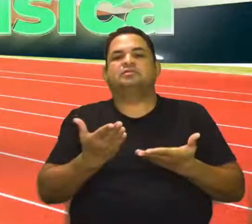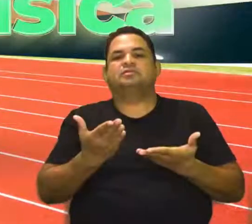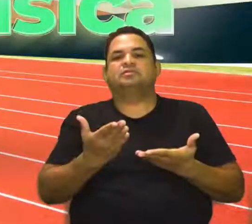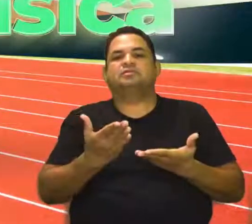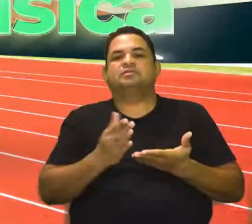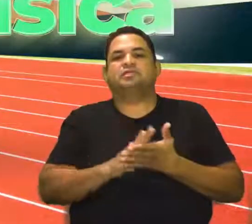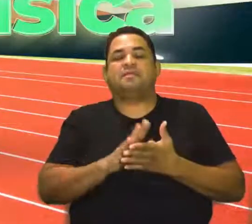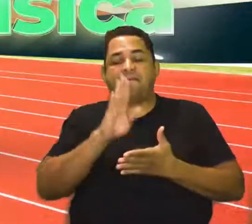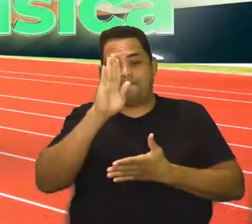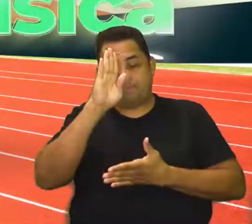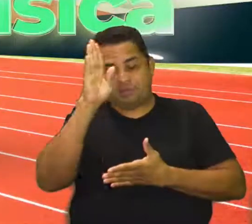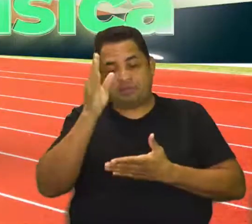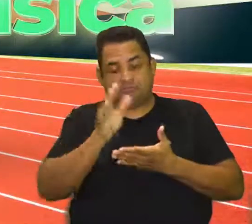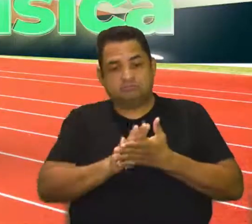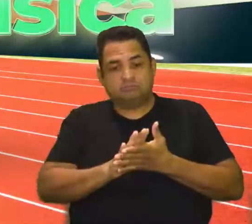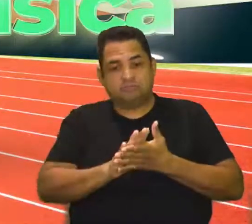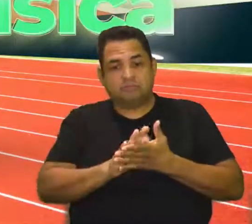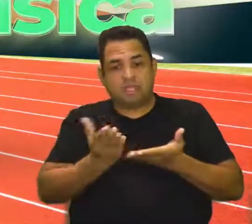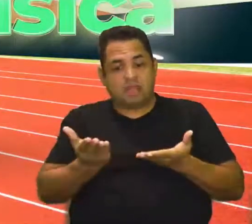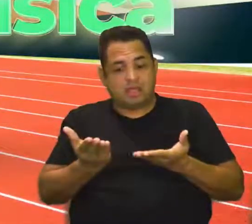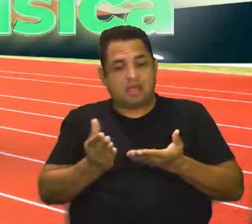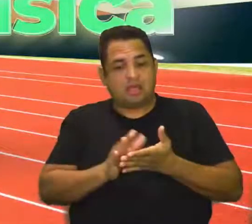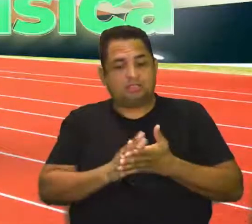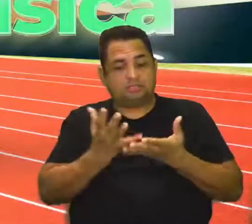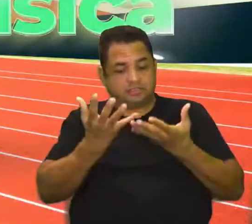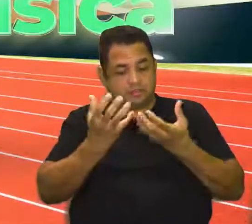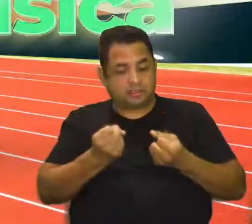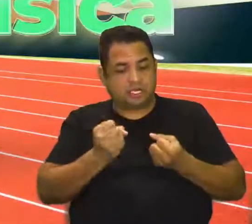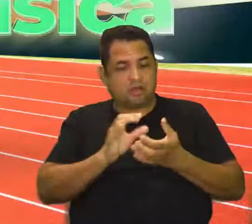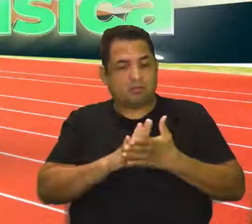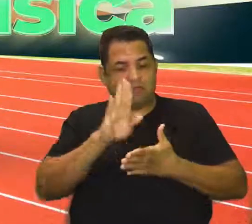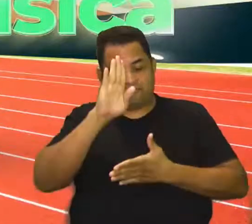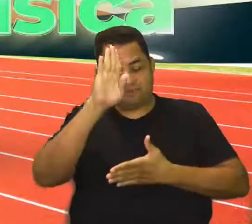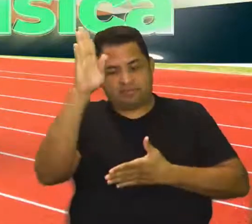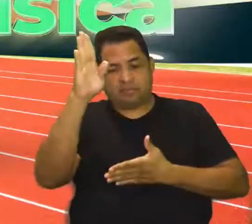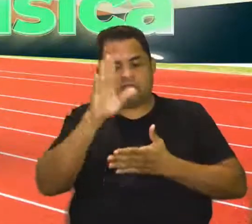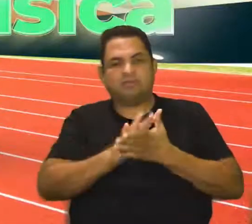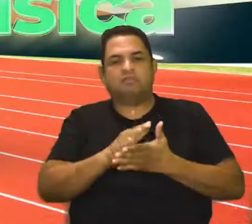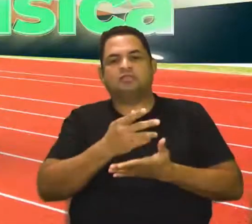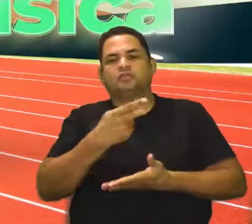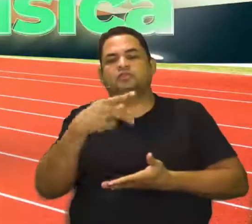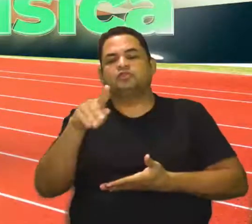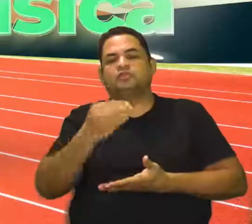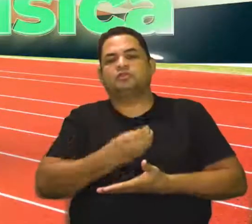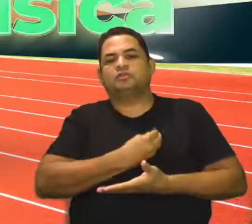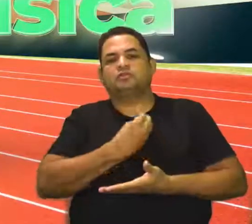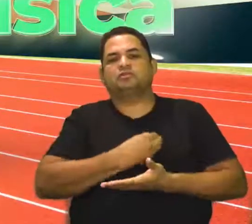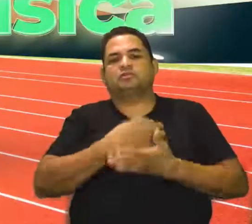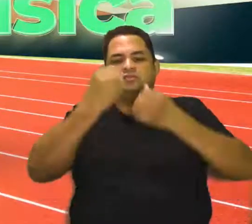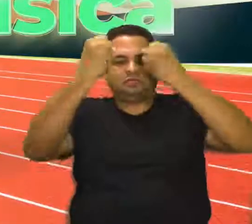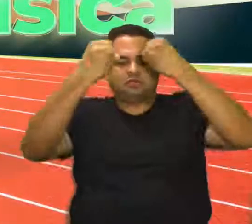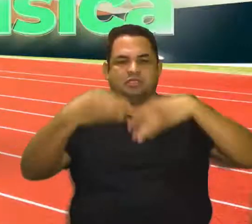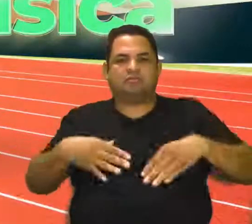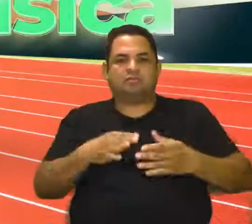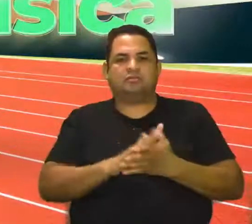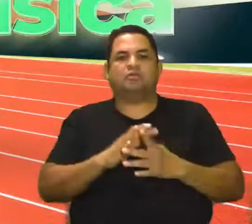colocar como prioridade na sua vida. E a gente agora vai explicar, vai justificar o porquê que tem que ser prioridade. Então, acompanha